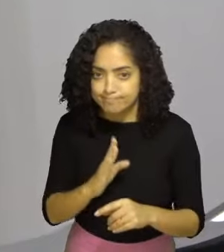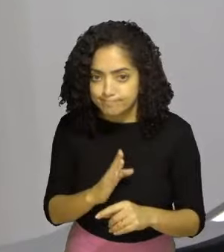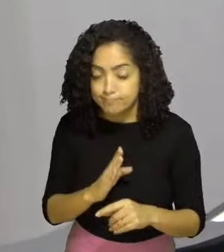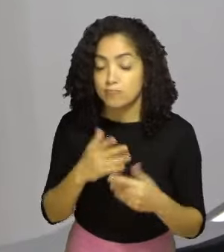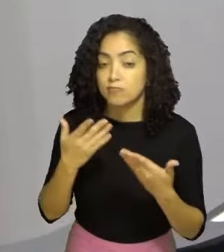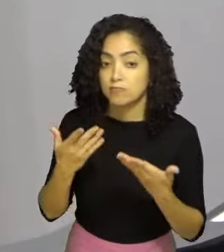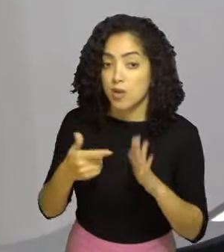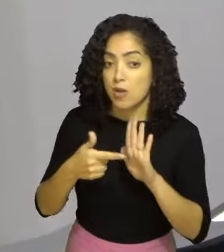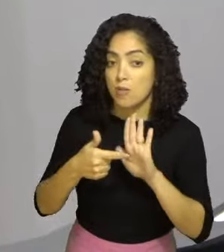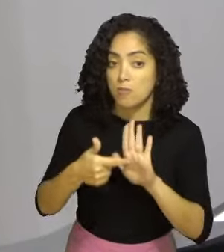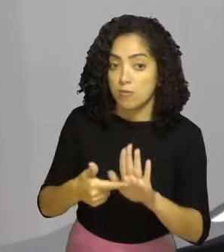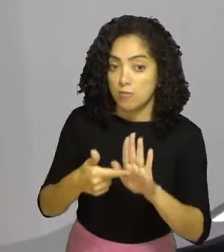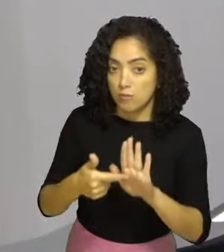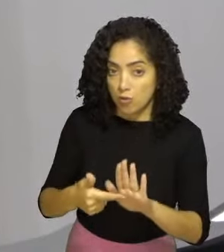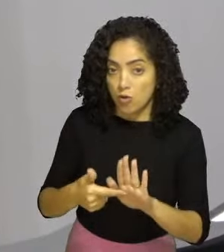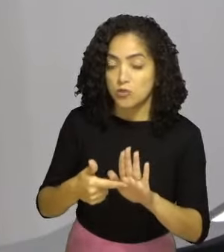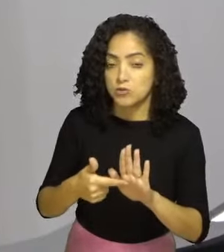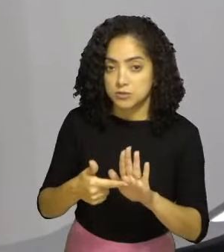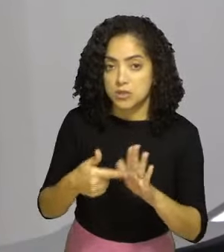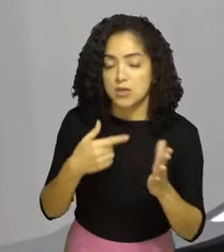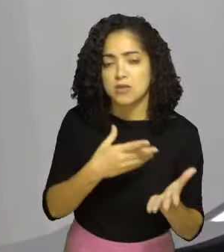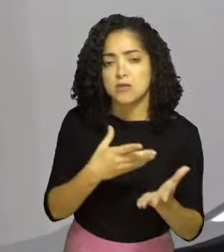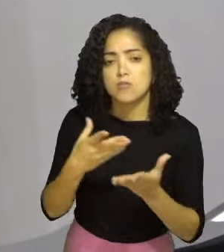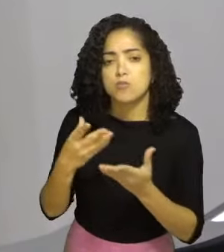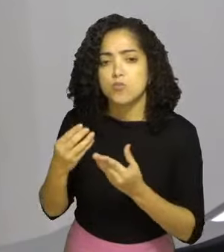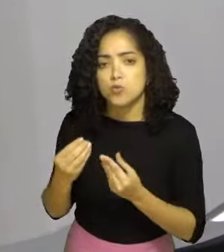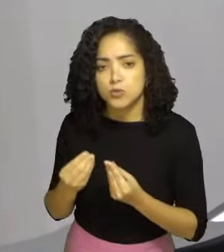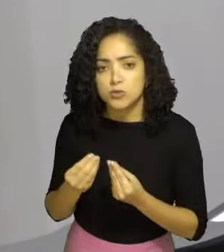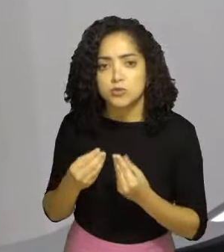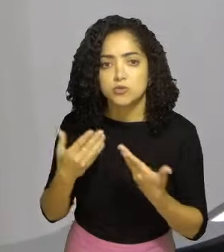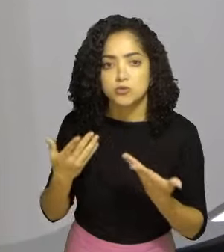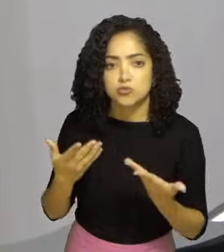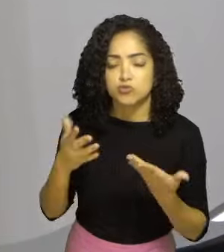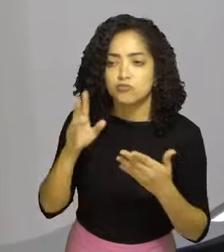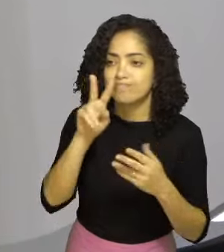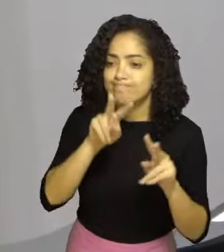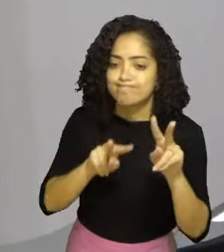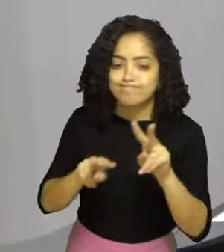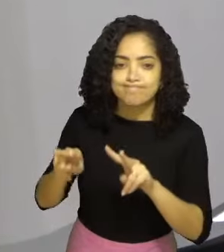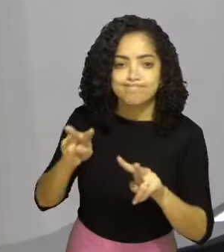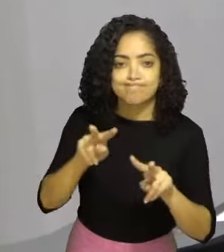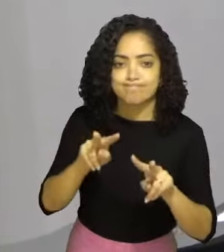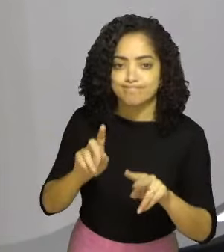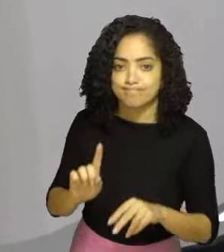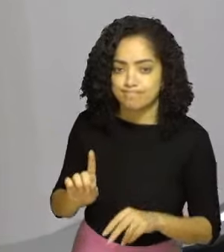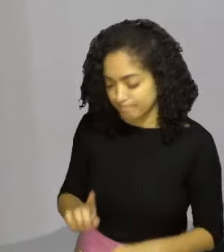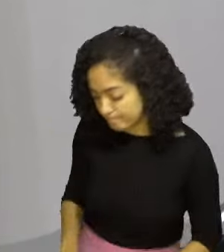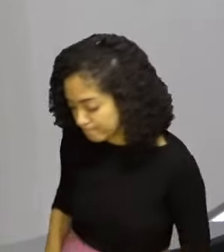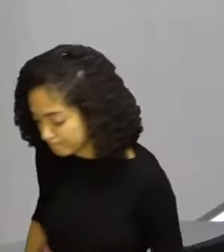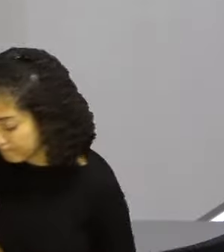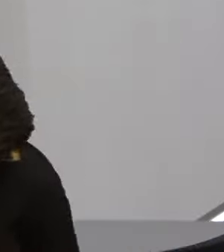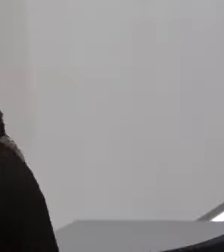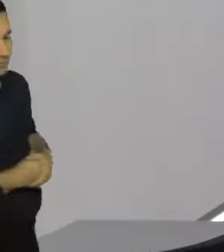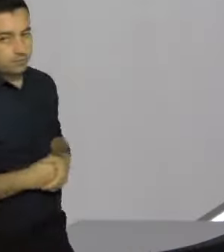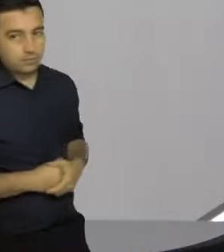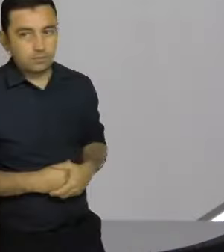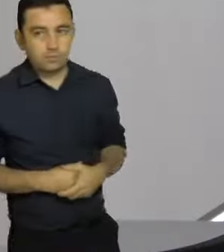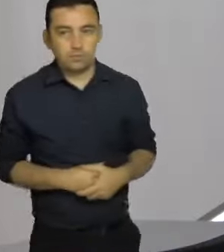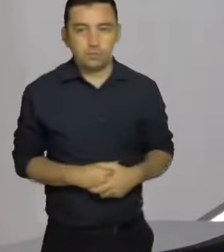muito sobre aquilo que muitas vezes não é visível, que são os